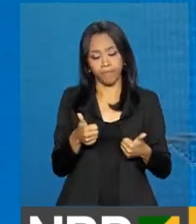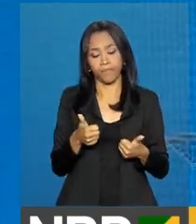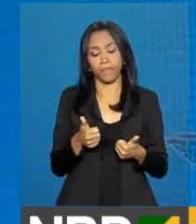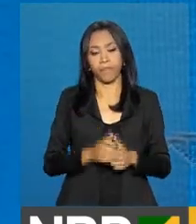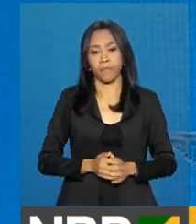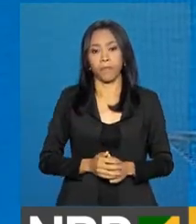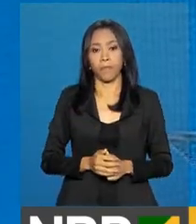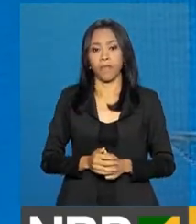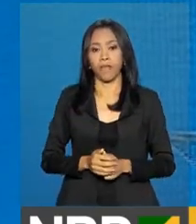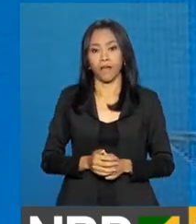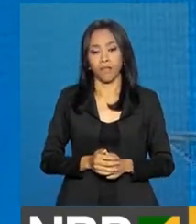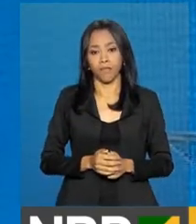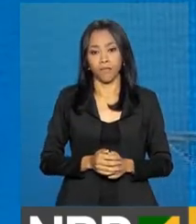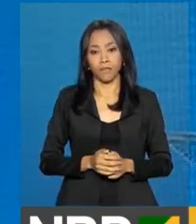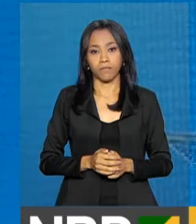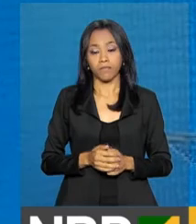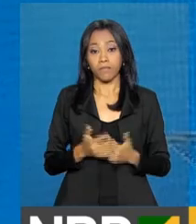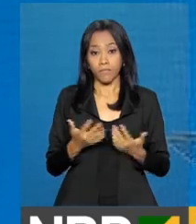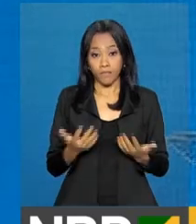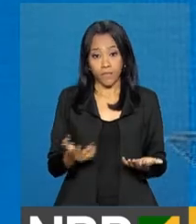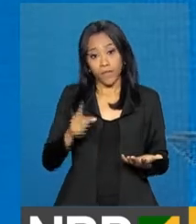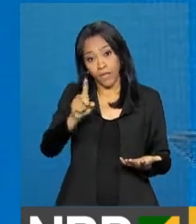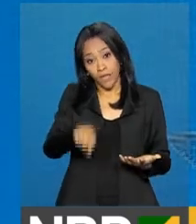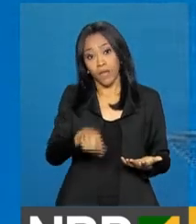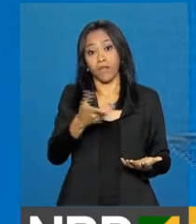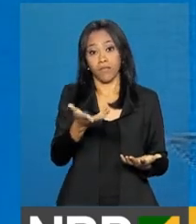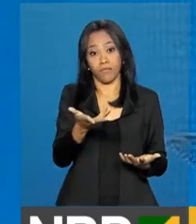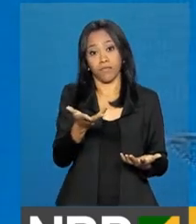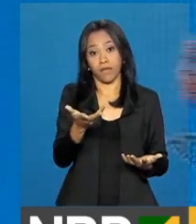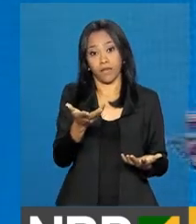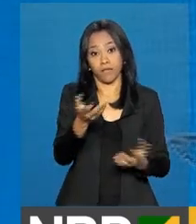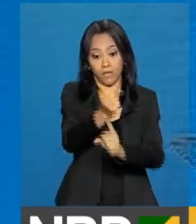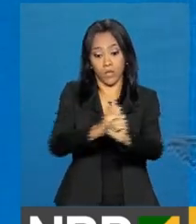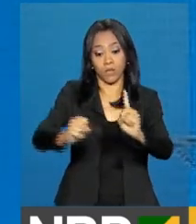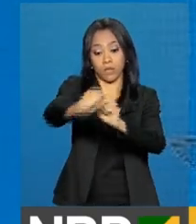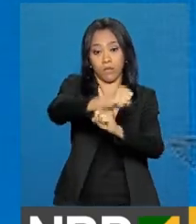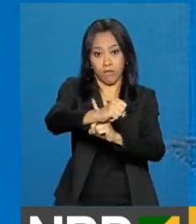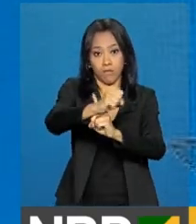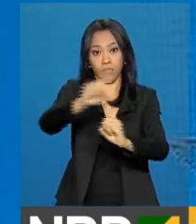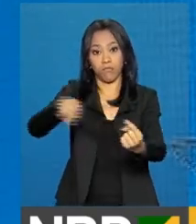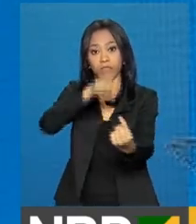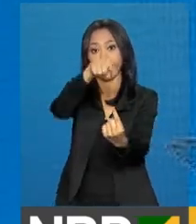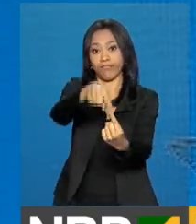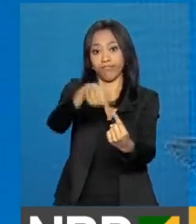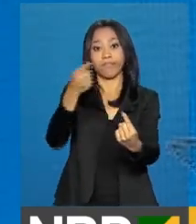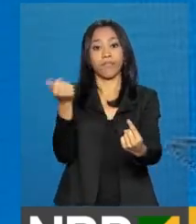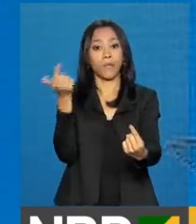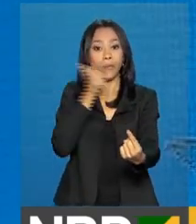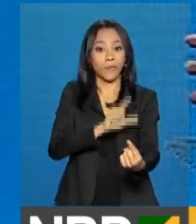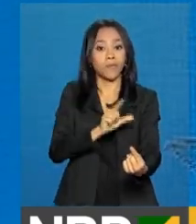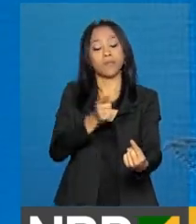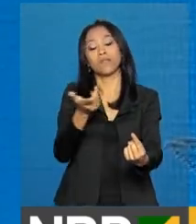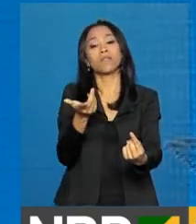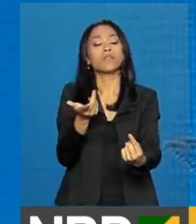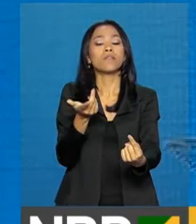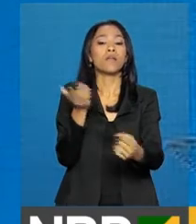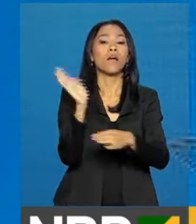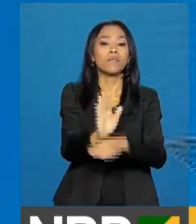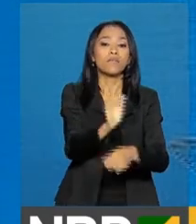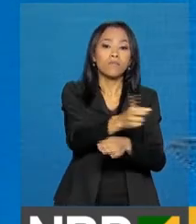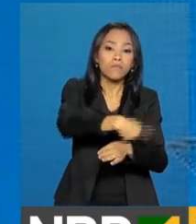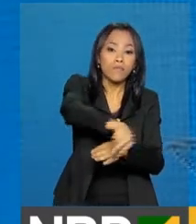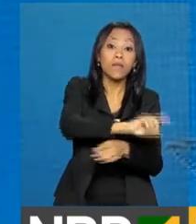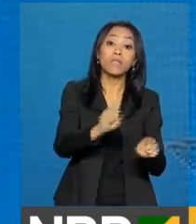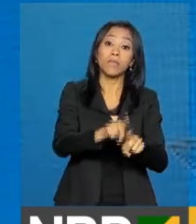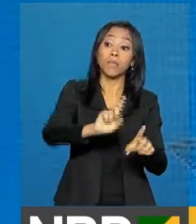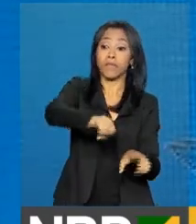da, digamos assim, para o efeito social, afinal vai alcançar os mais carentes, mas também vai gerar